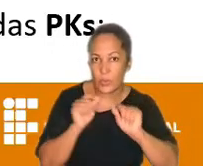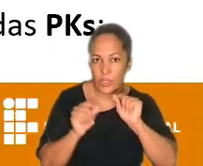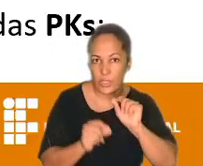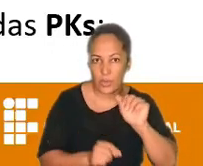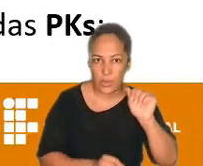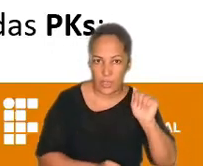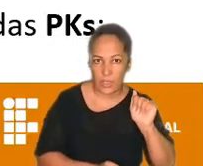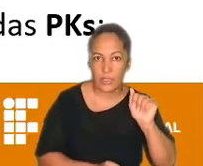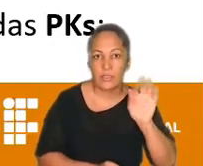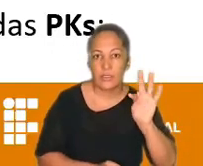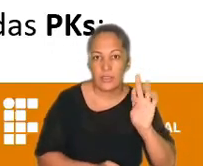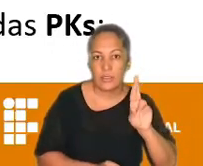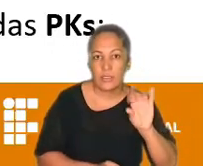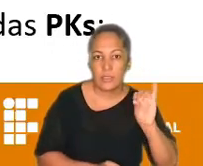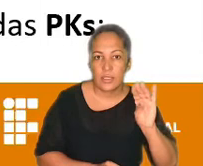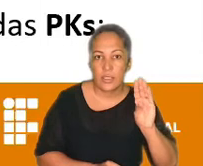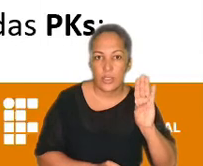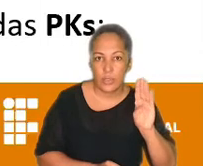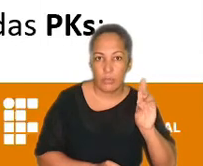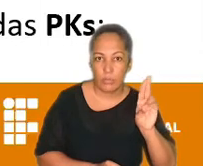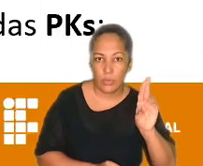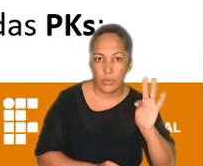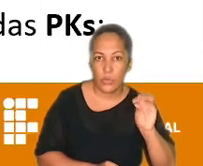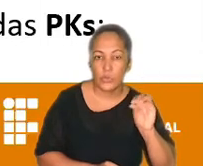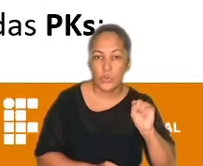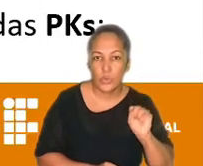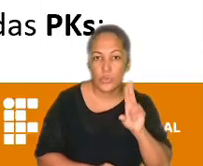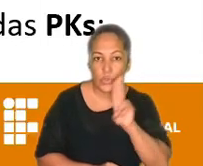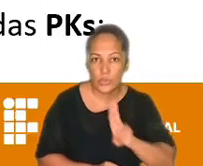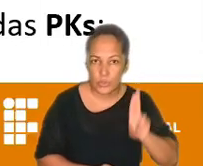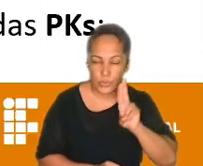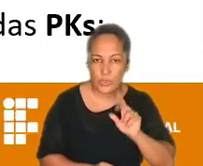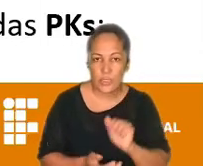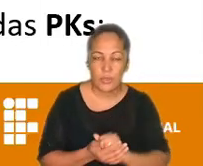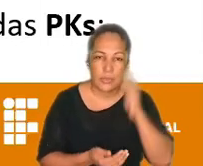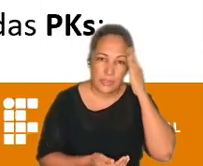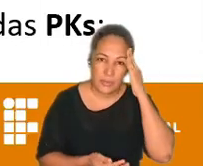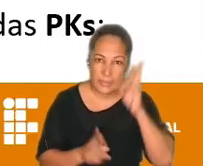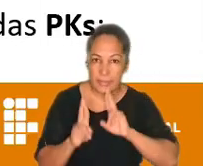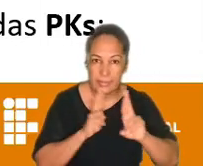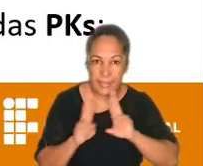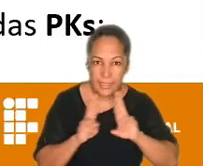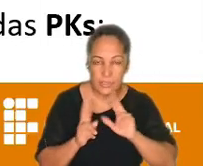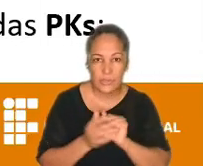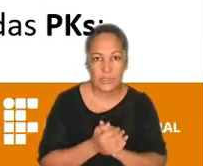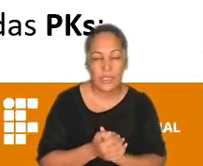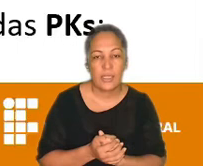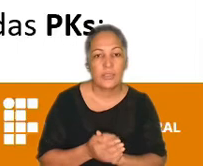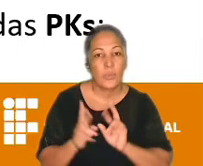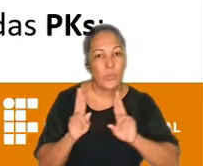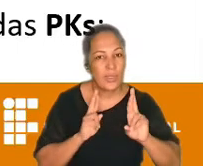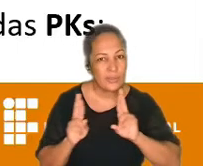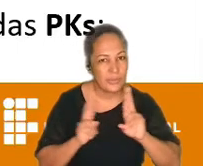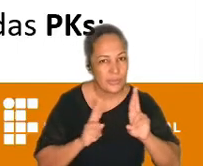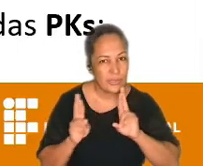tabela para dizer que ela está amarrada com a outra, ok? Que ela está relacionada com a outra. O relacionamento no banco de